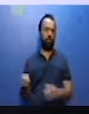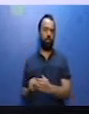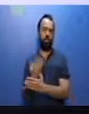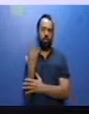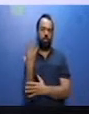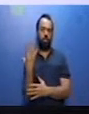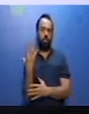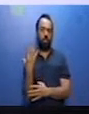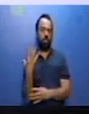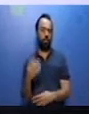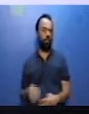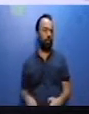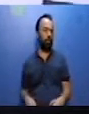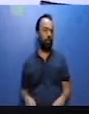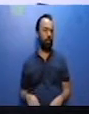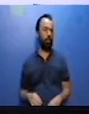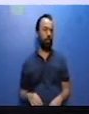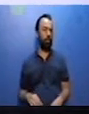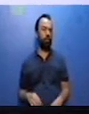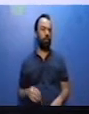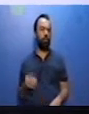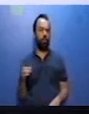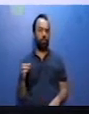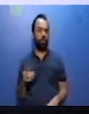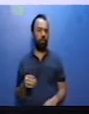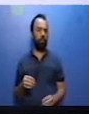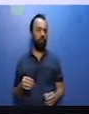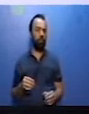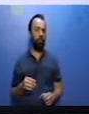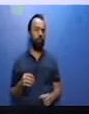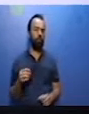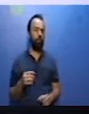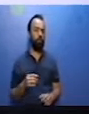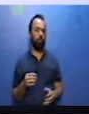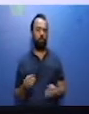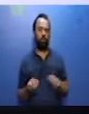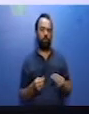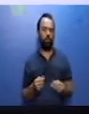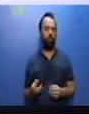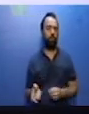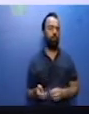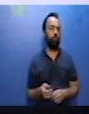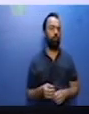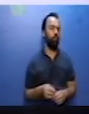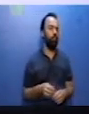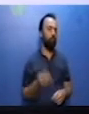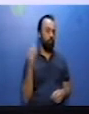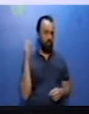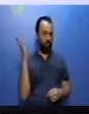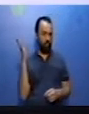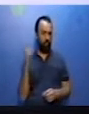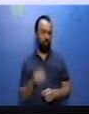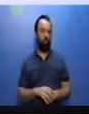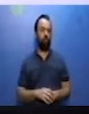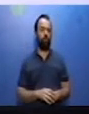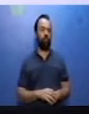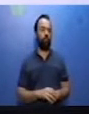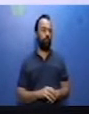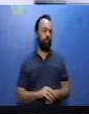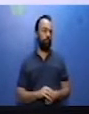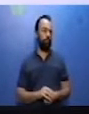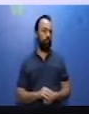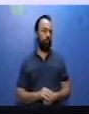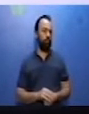os árabes se interessaram muito que eles são muito bons no comércio é muito bom os negociantes